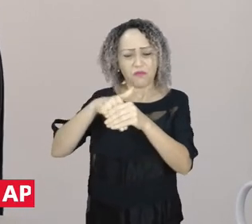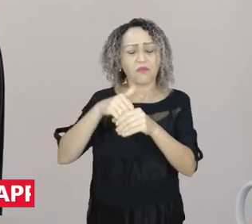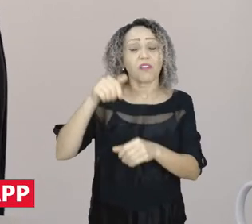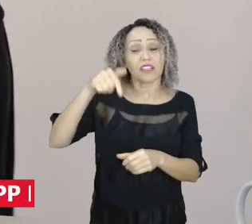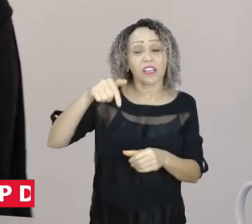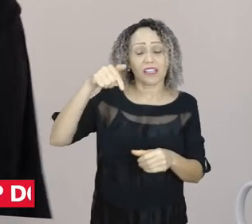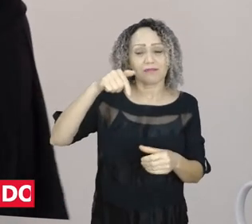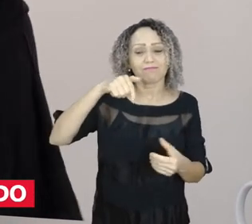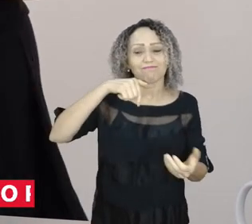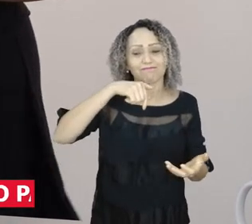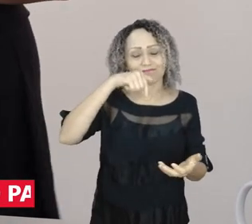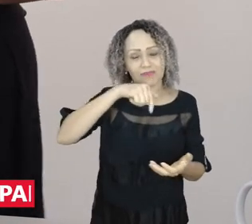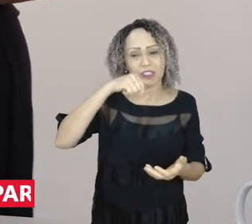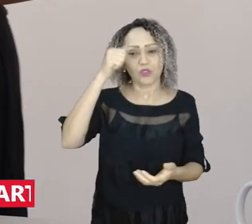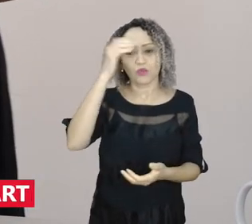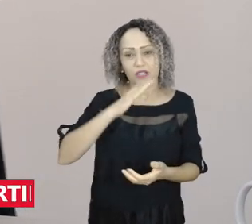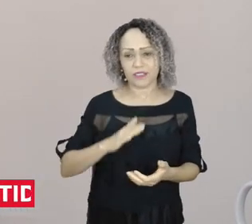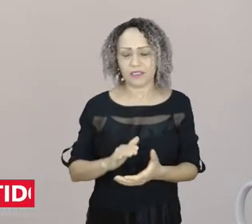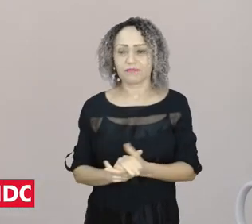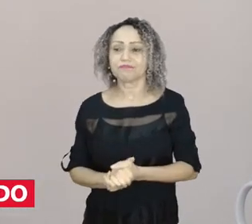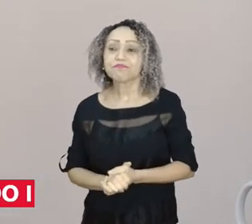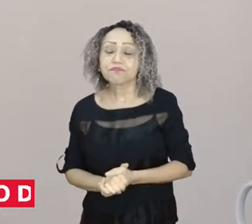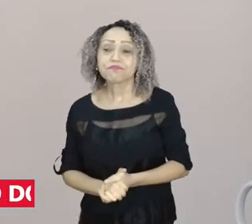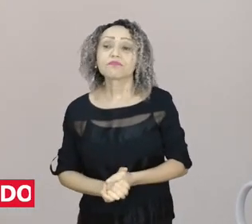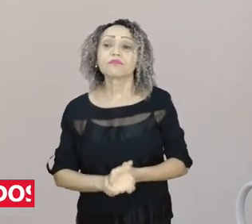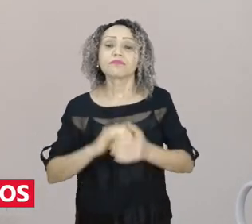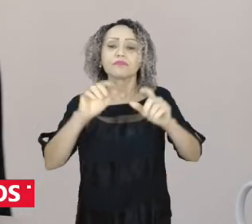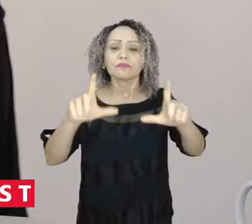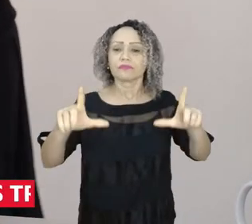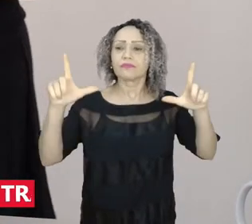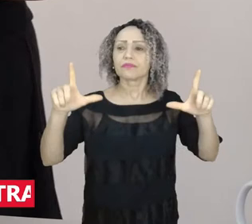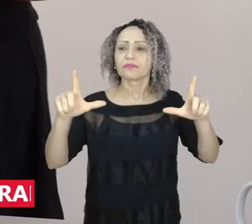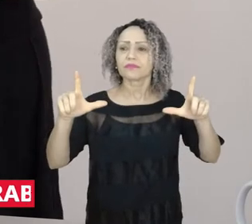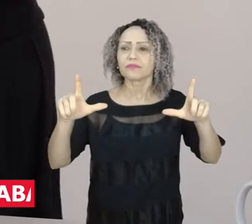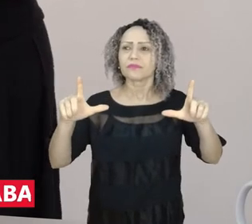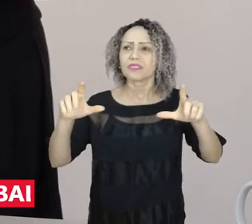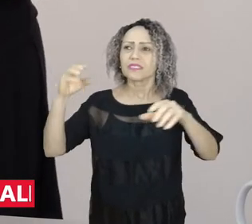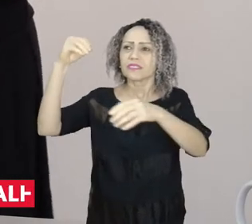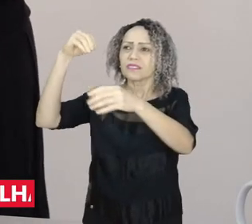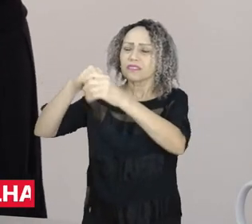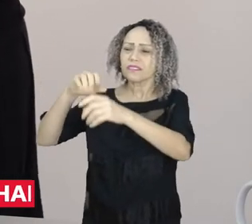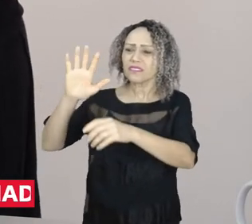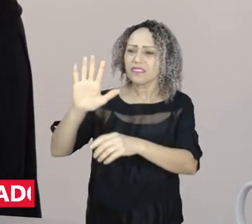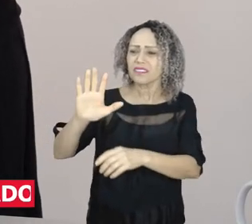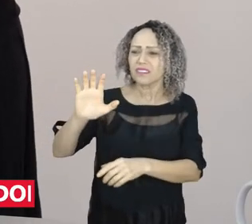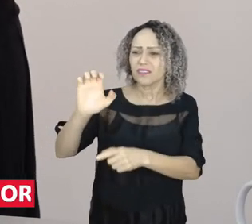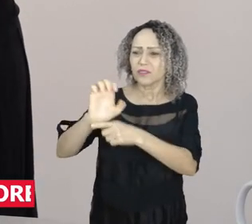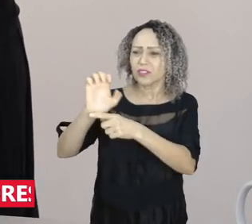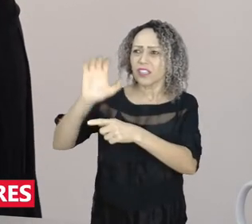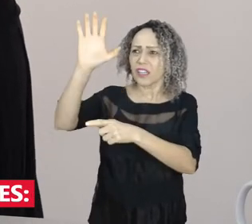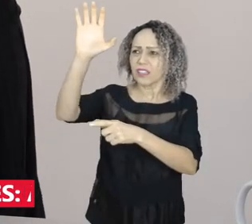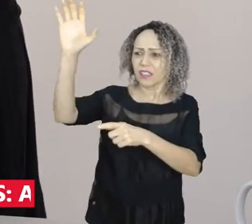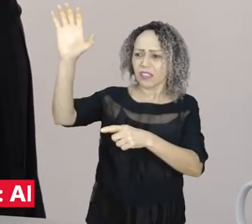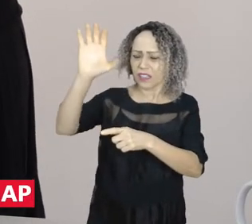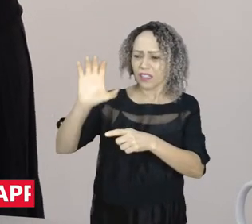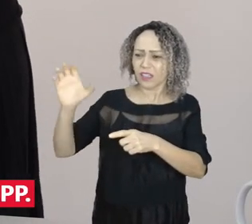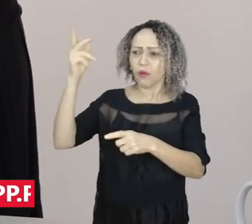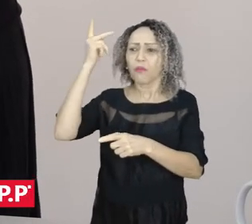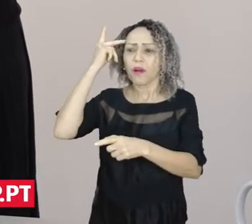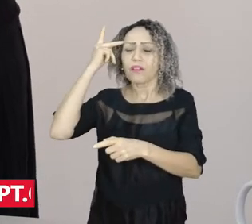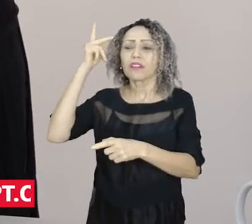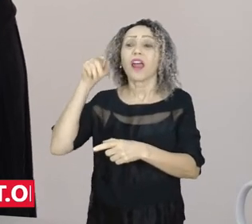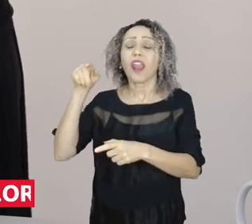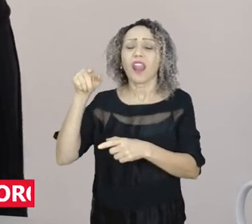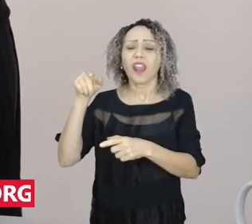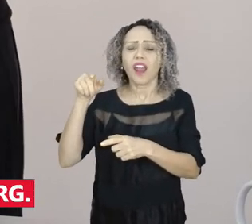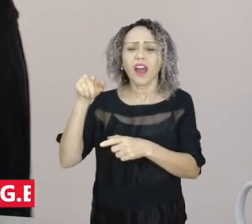Vamos mostrar o mapa aqui na nossa tela. Olha só, essas são as mesorregiões de São Paulo. Lembrando que São Paulo teve aí um acréscimo